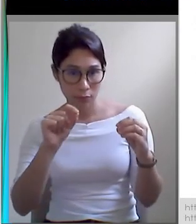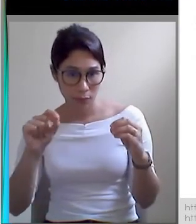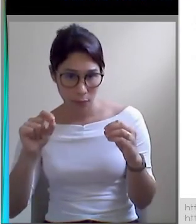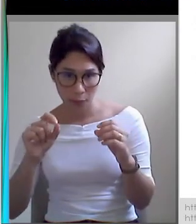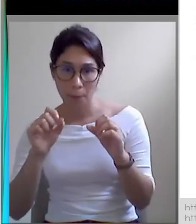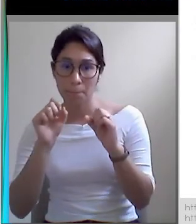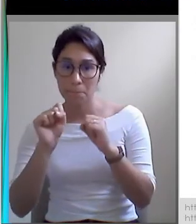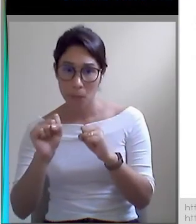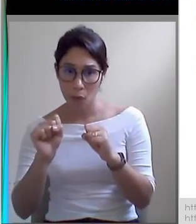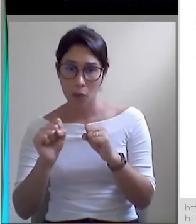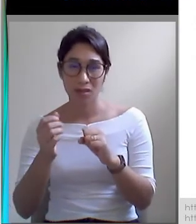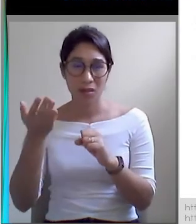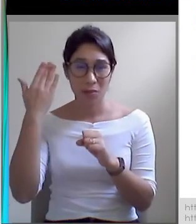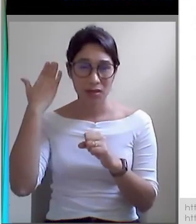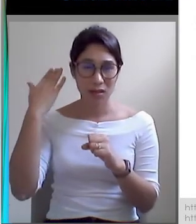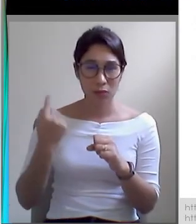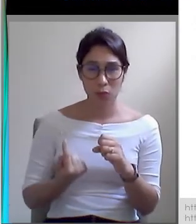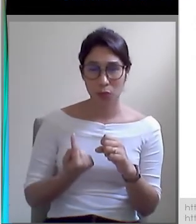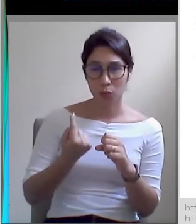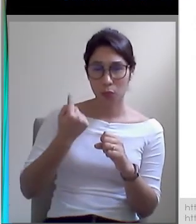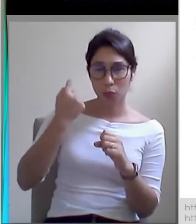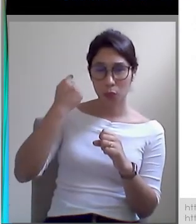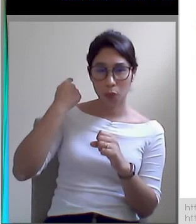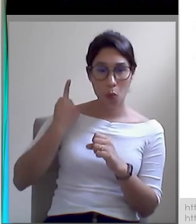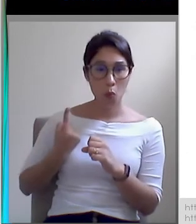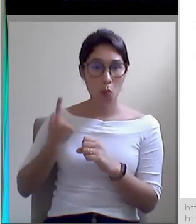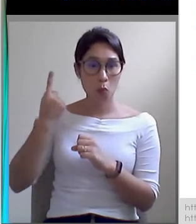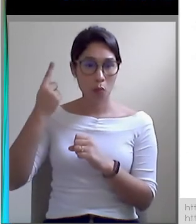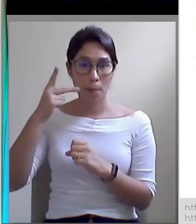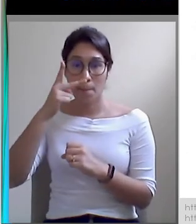ancestral comum na derivação da medula óssea.